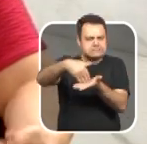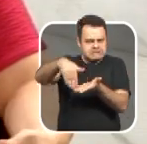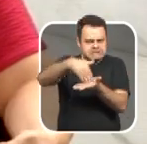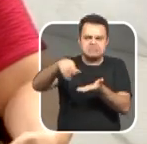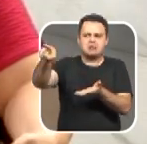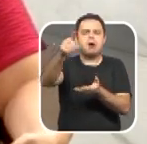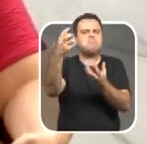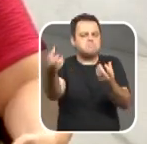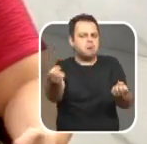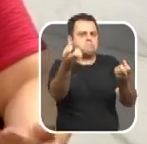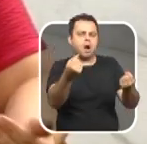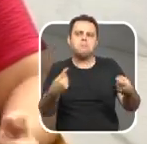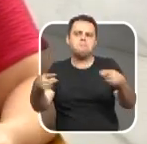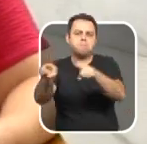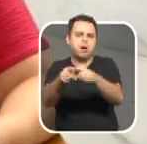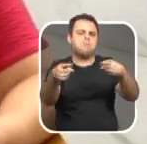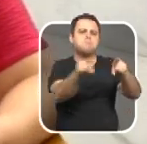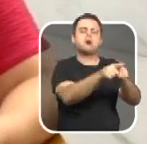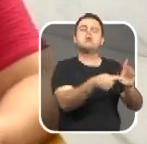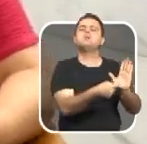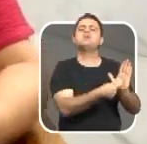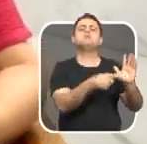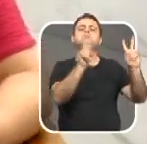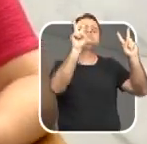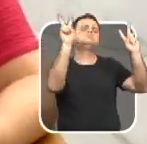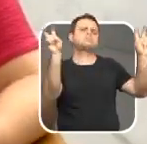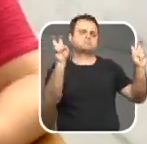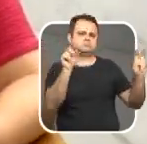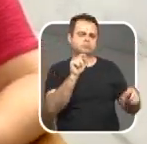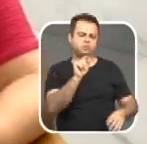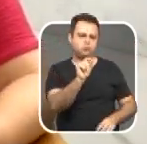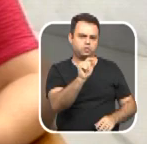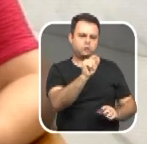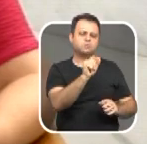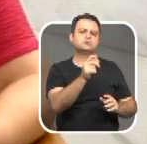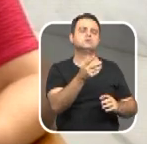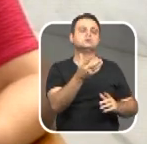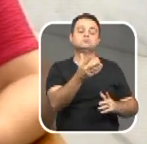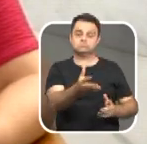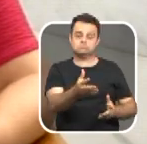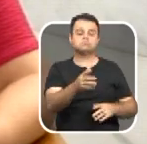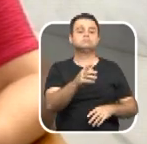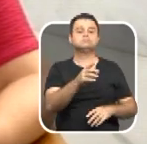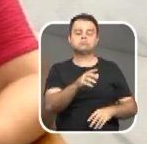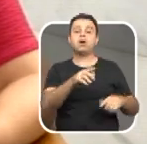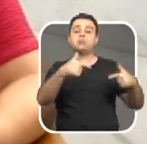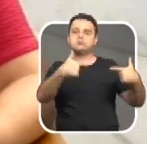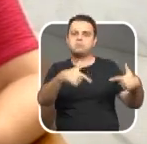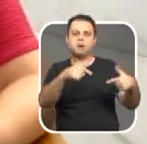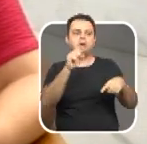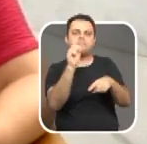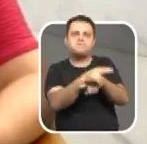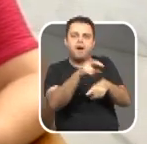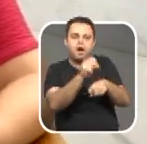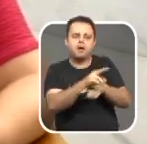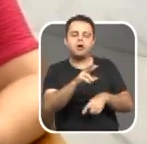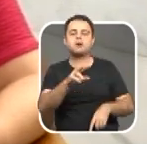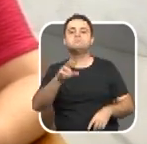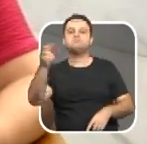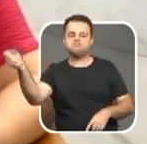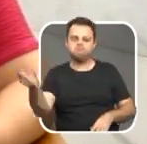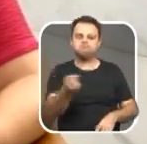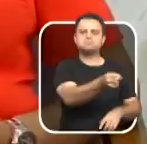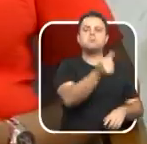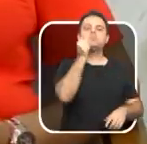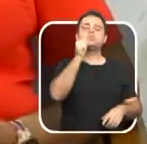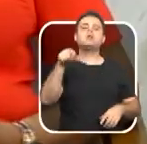encaminhamento das vagas de emprego para as mulheres vítimas de violência doméstica, né? De onde veio essa ideia? Qual é o objetivo desse projeto e